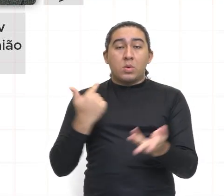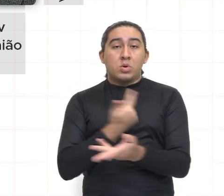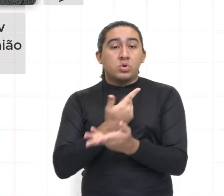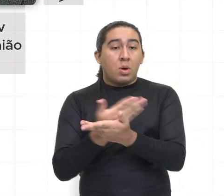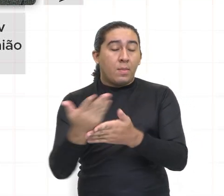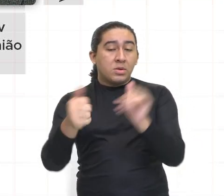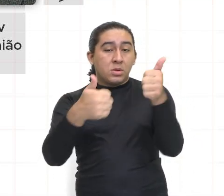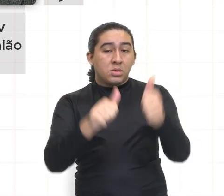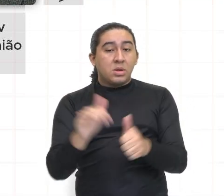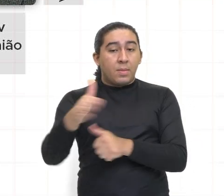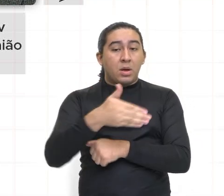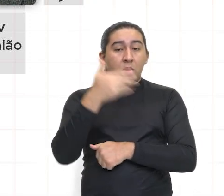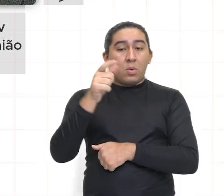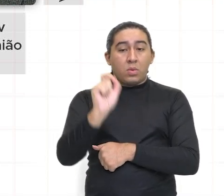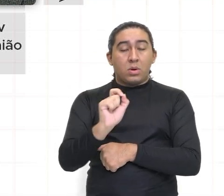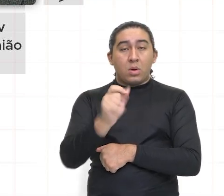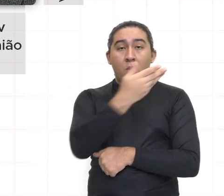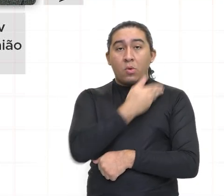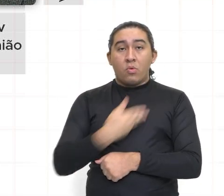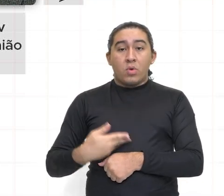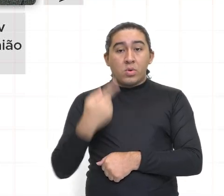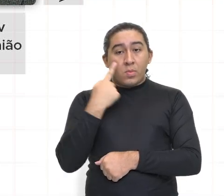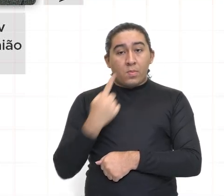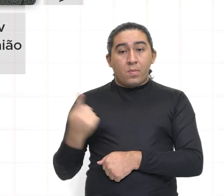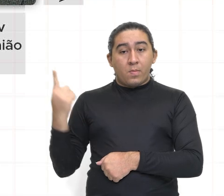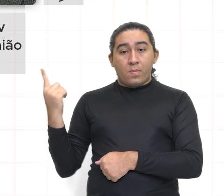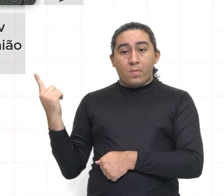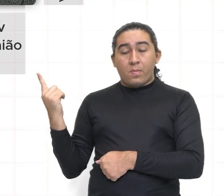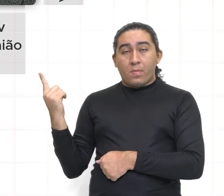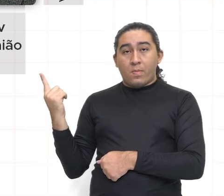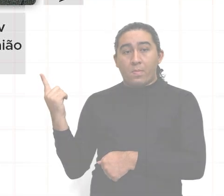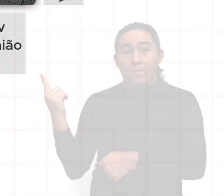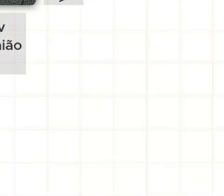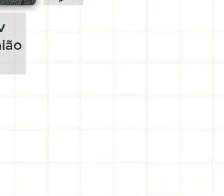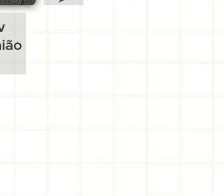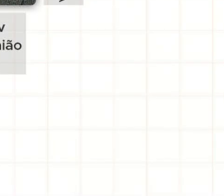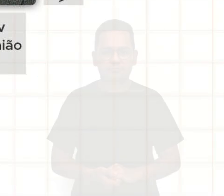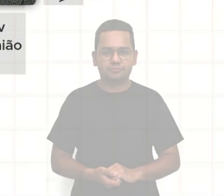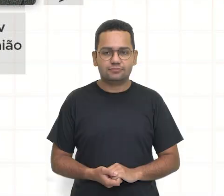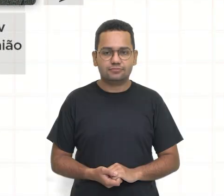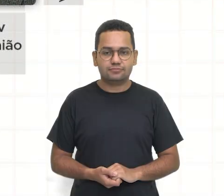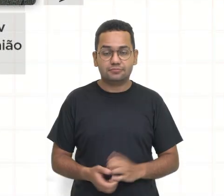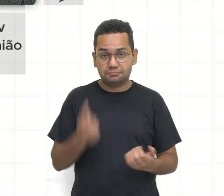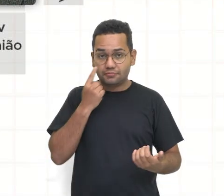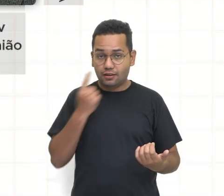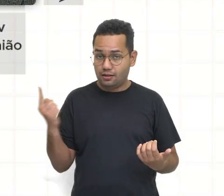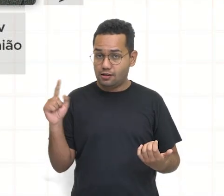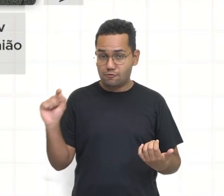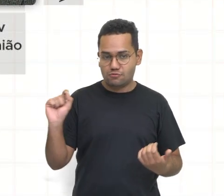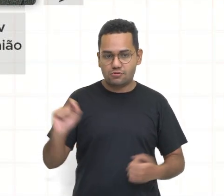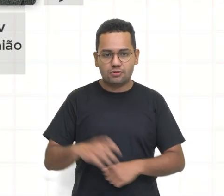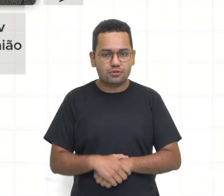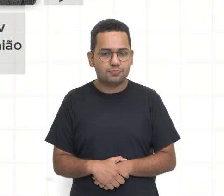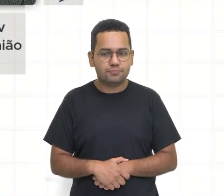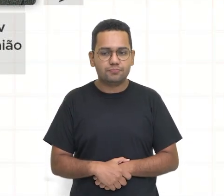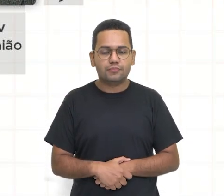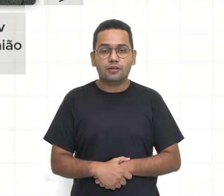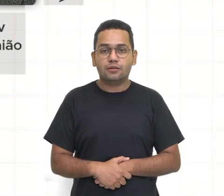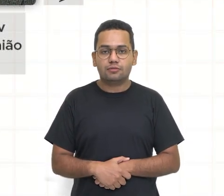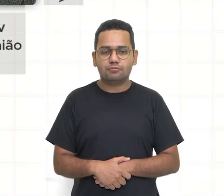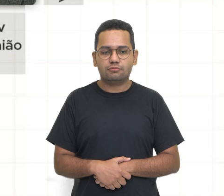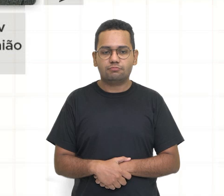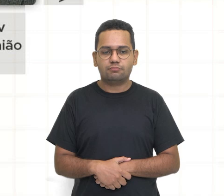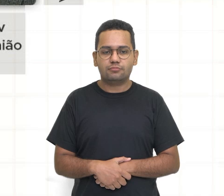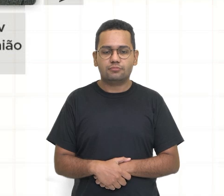começar a analisar um pouquinho o governo do Mikhail Gorbachev. O Gorbachev foi um dos principais